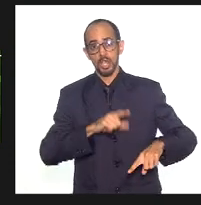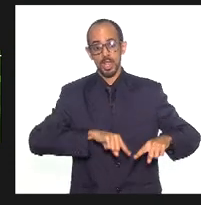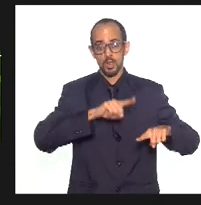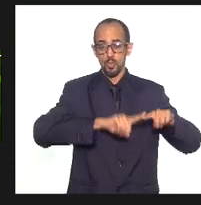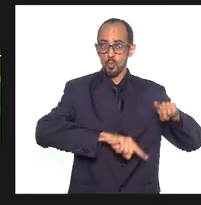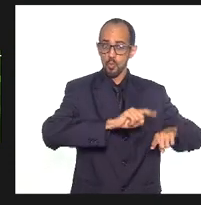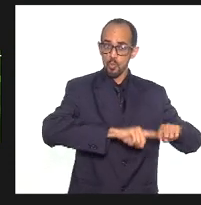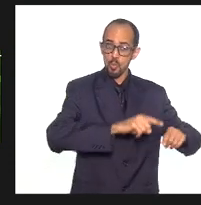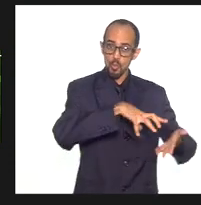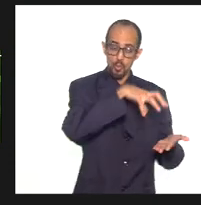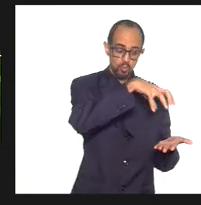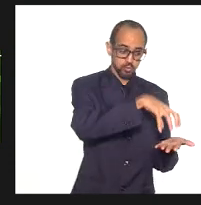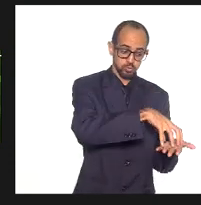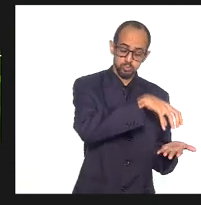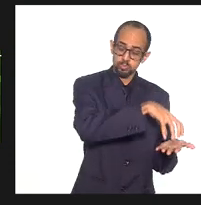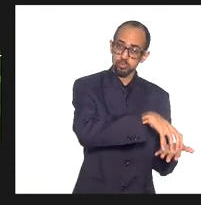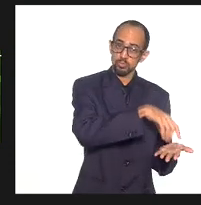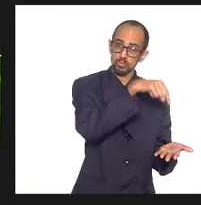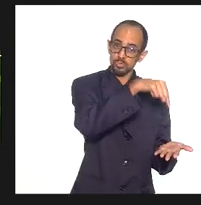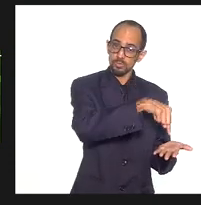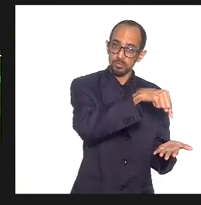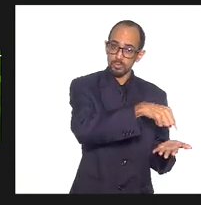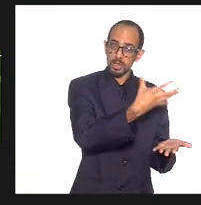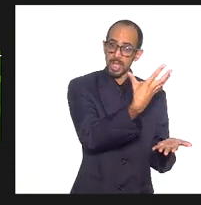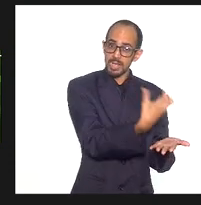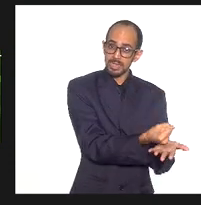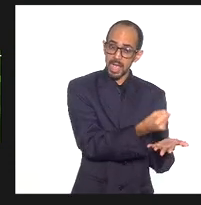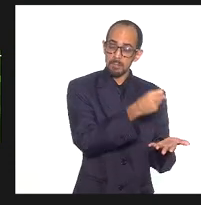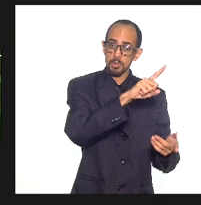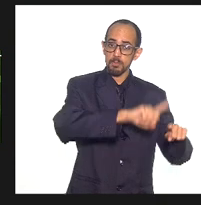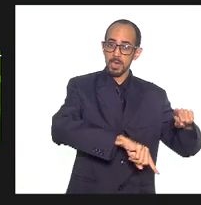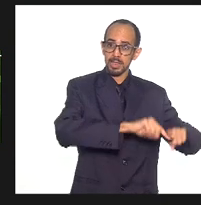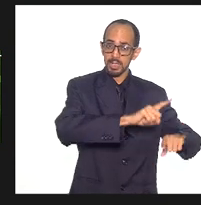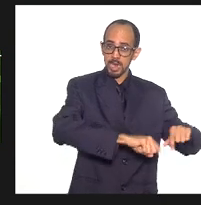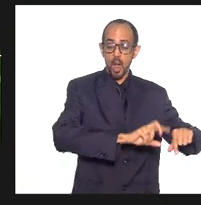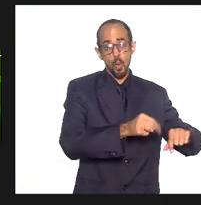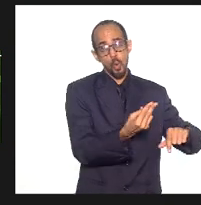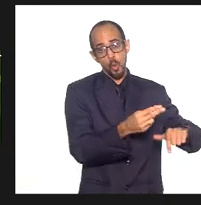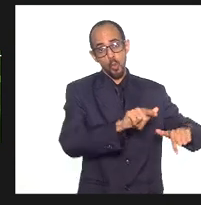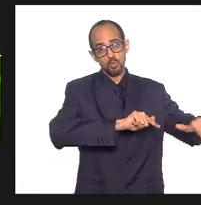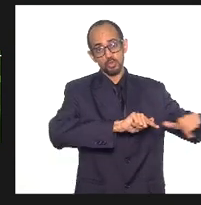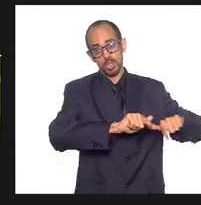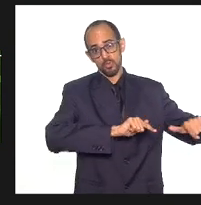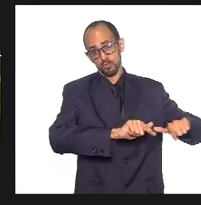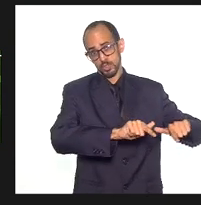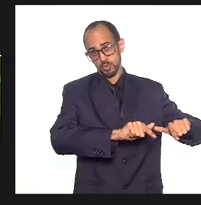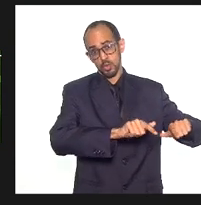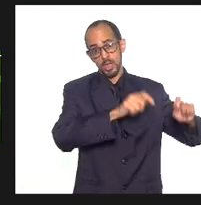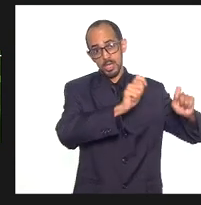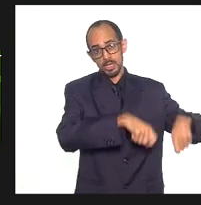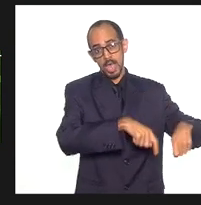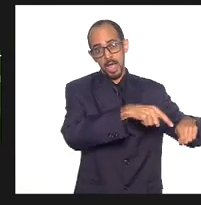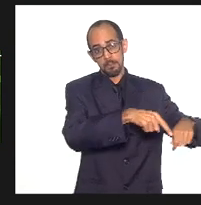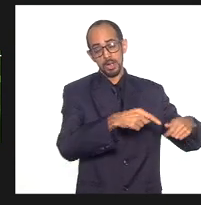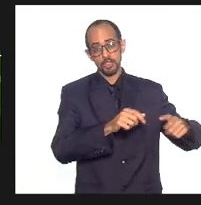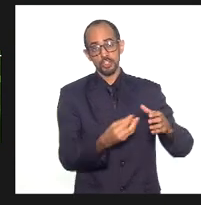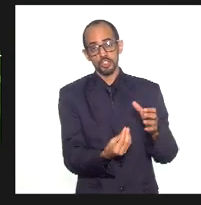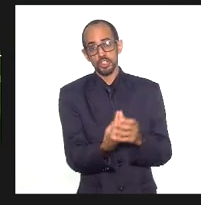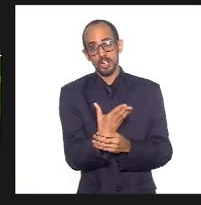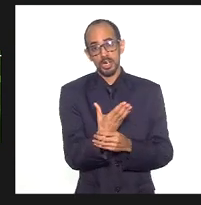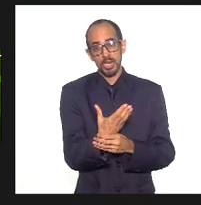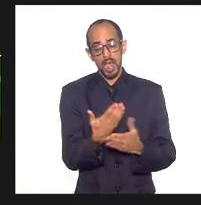física, quem recebe o item, né, o material, o serviço, e é possível associar